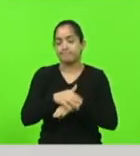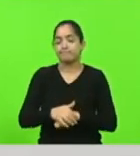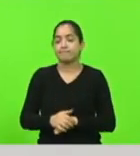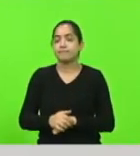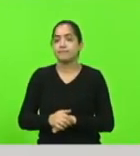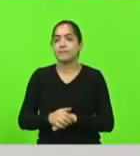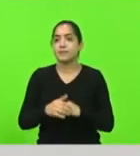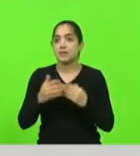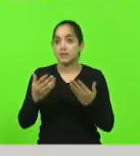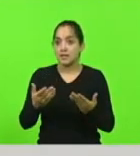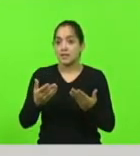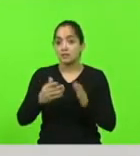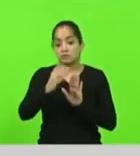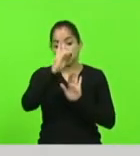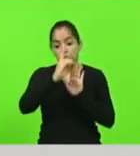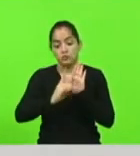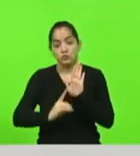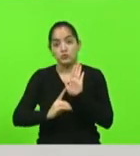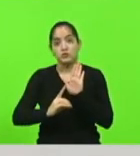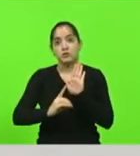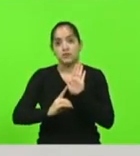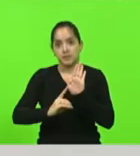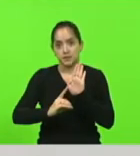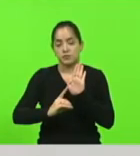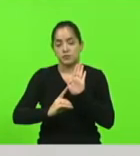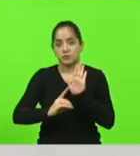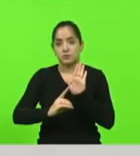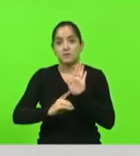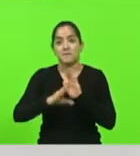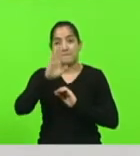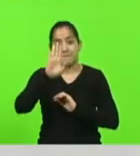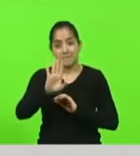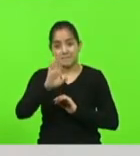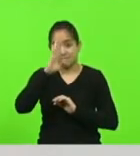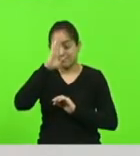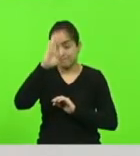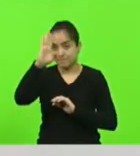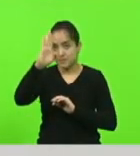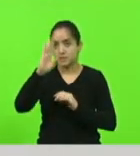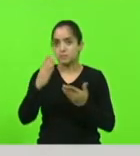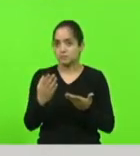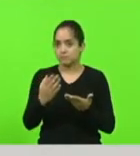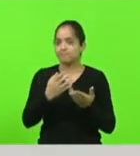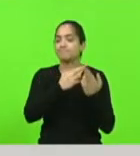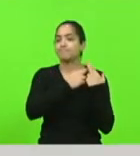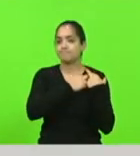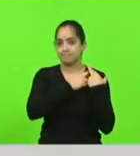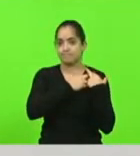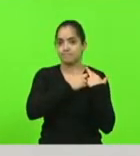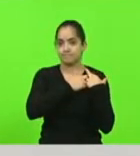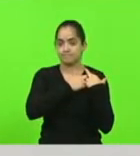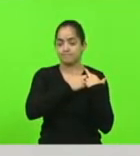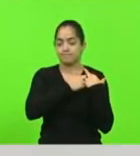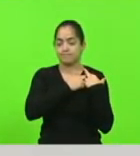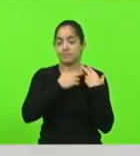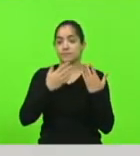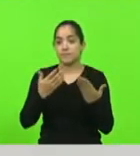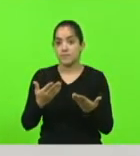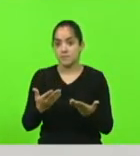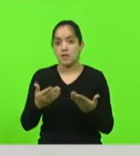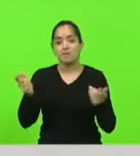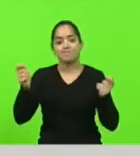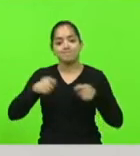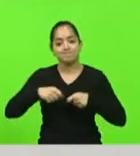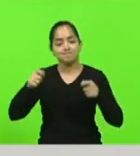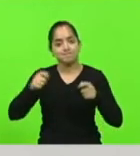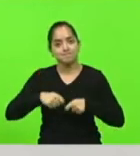ciente de seus direitos, mas principalmente dos seus deveres, para que possam ter a